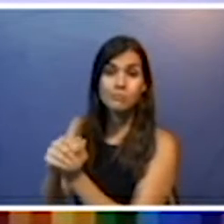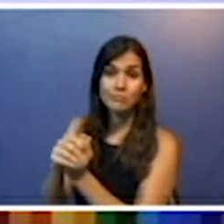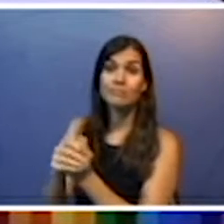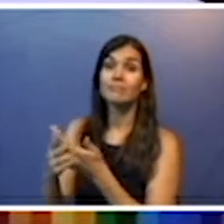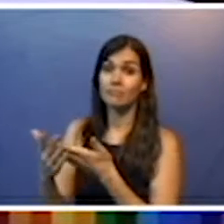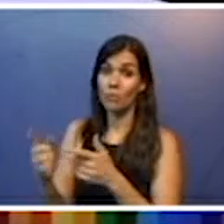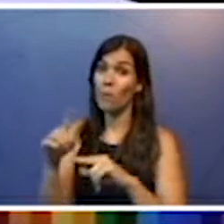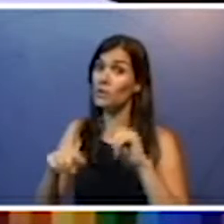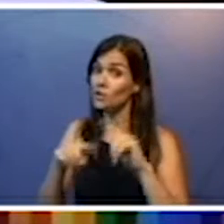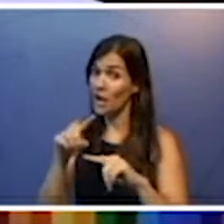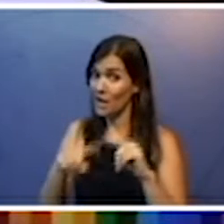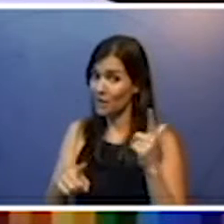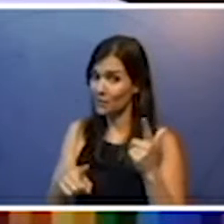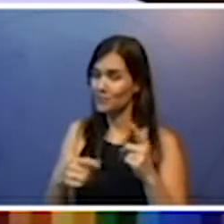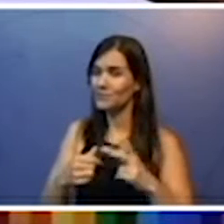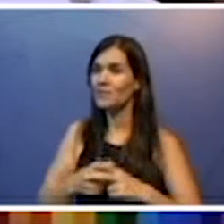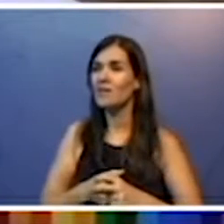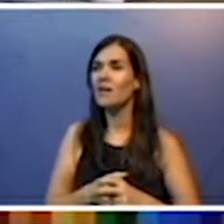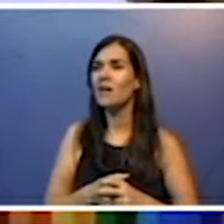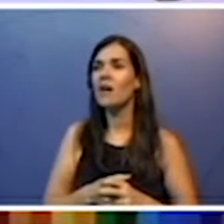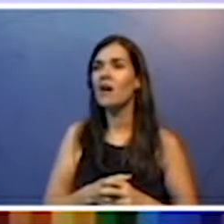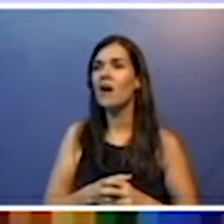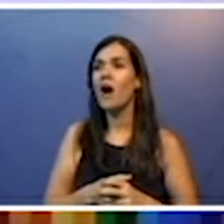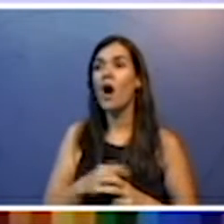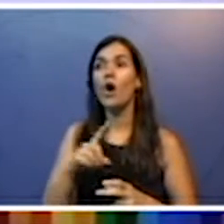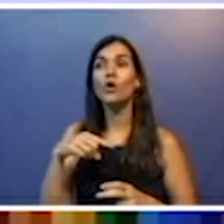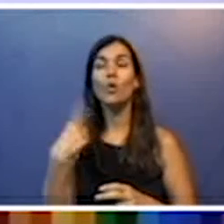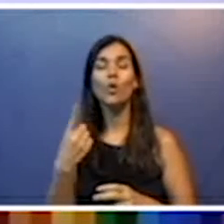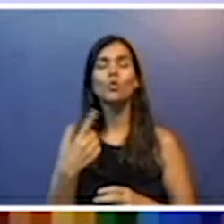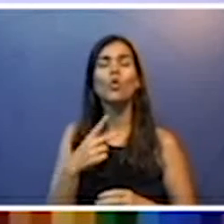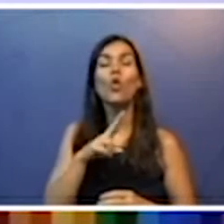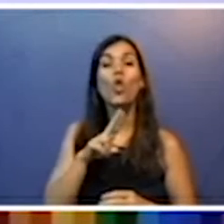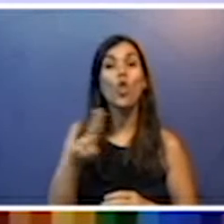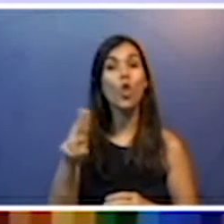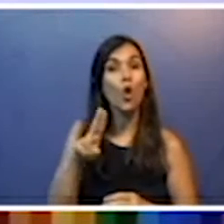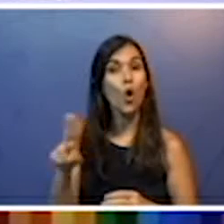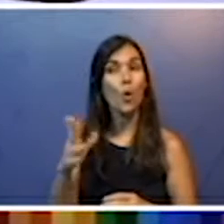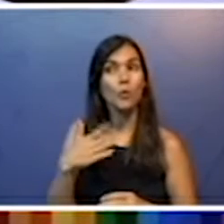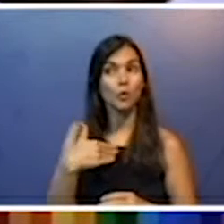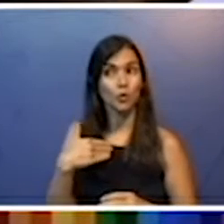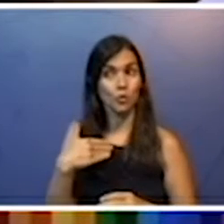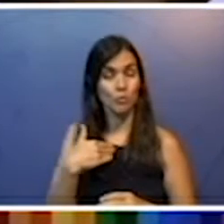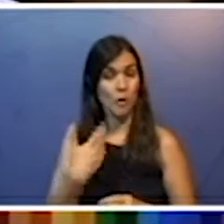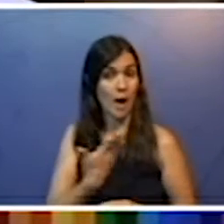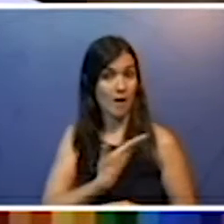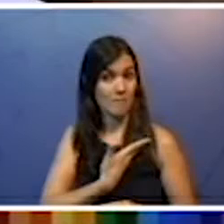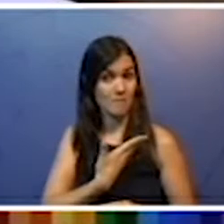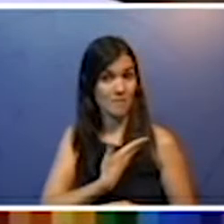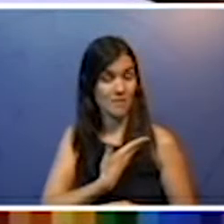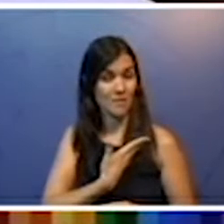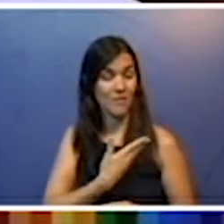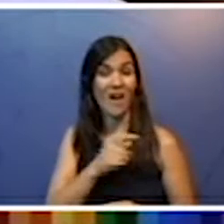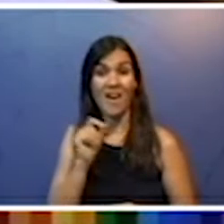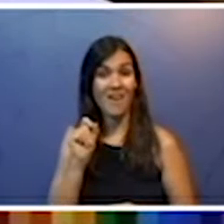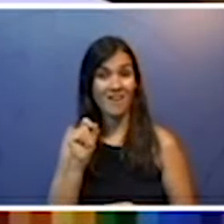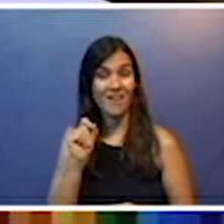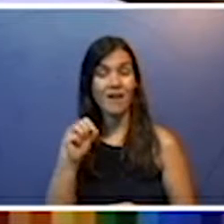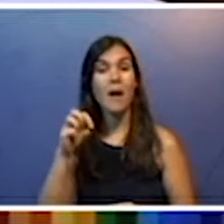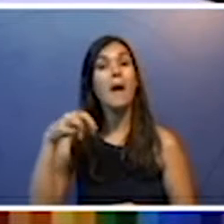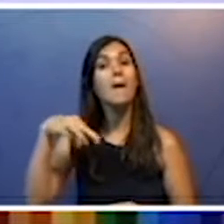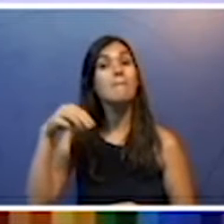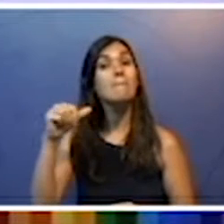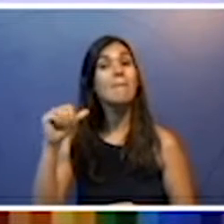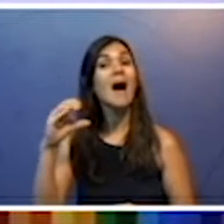né? Agora o próximo exercício. O nome do meu amigo é